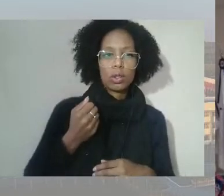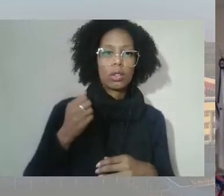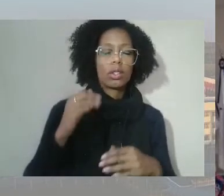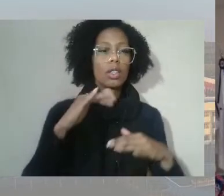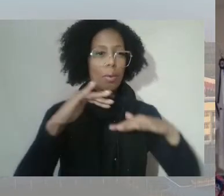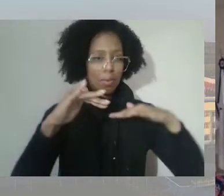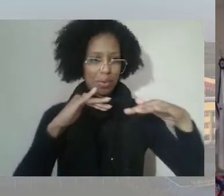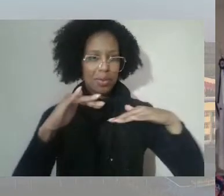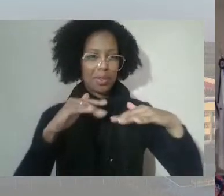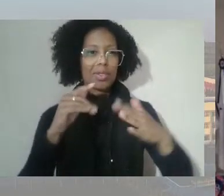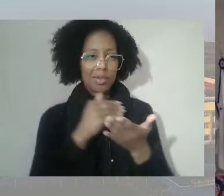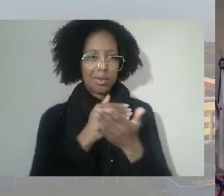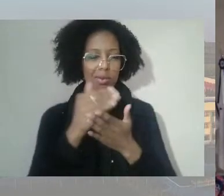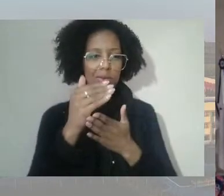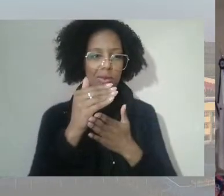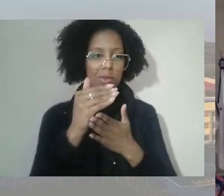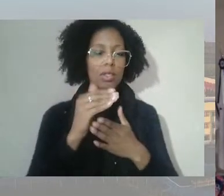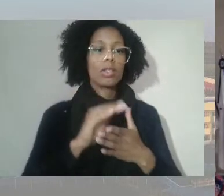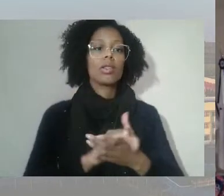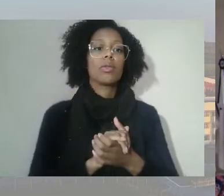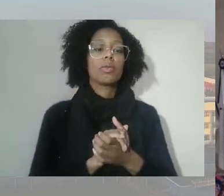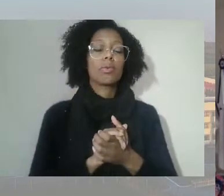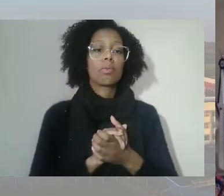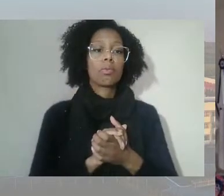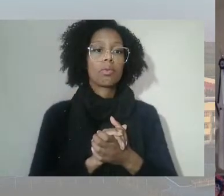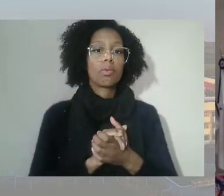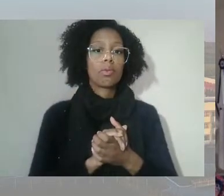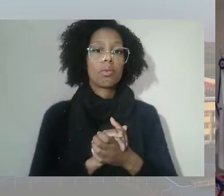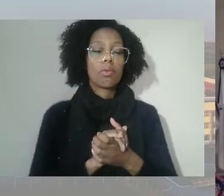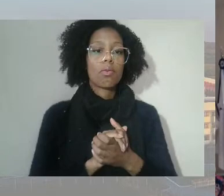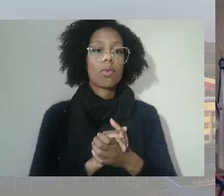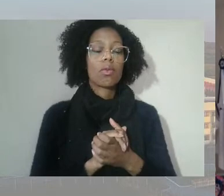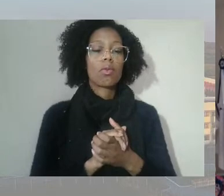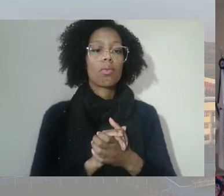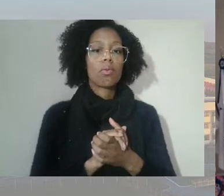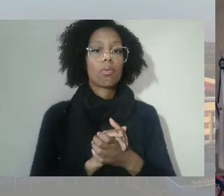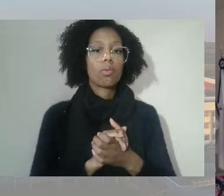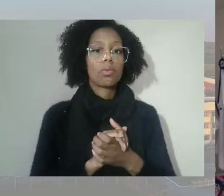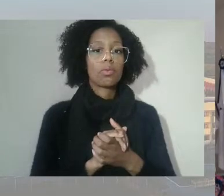ocorrida durante a sessão solene honoris causa para Oliveira Silveira.